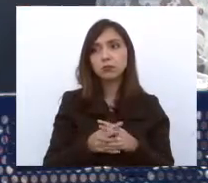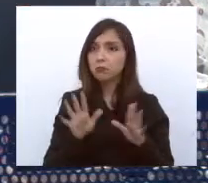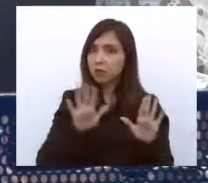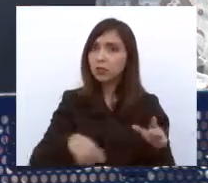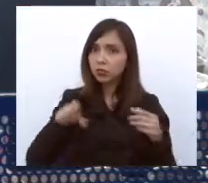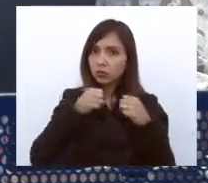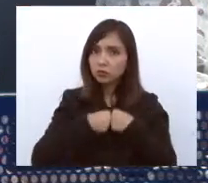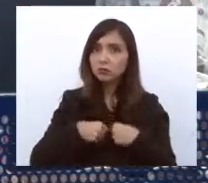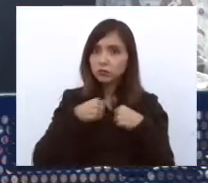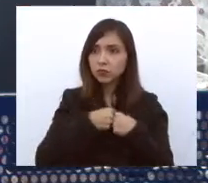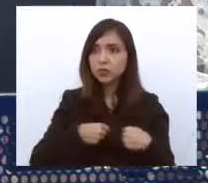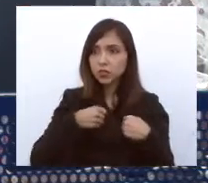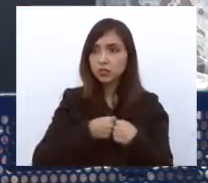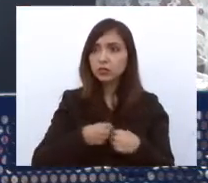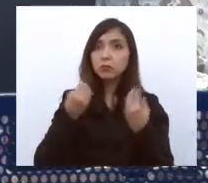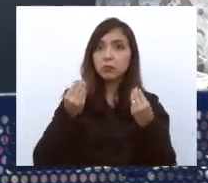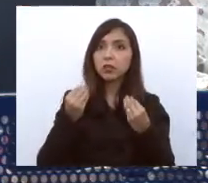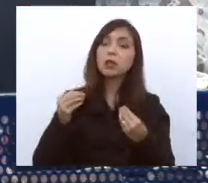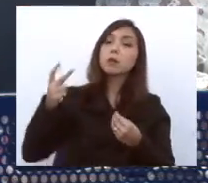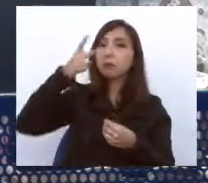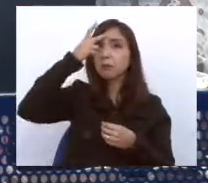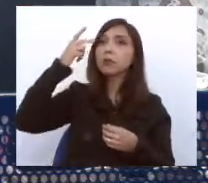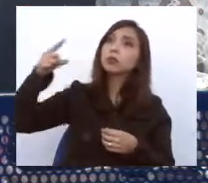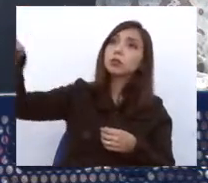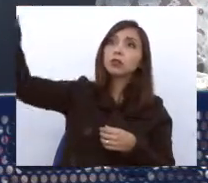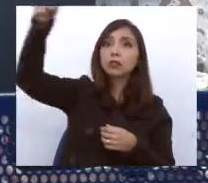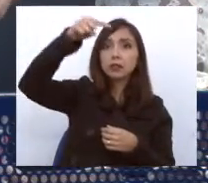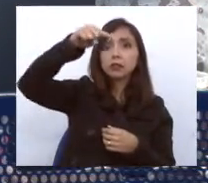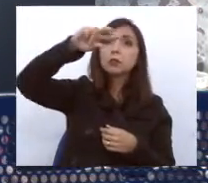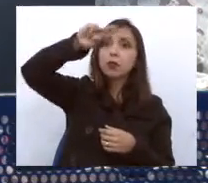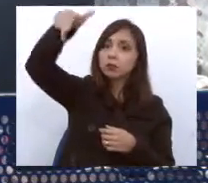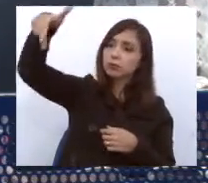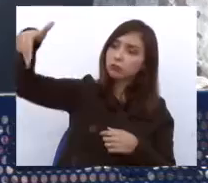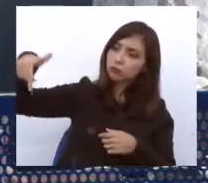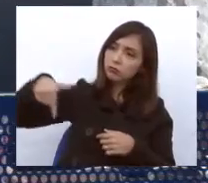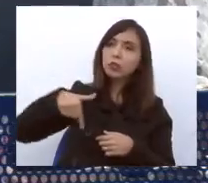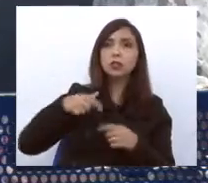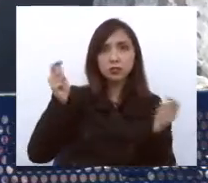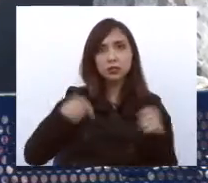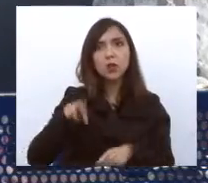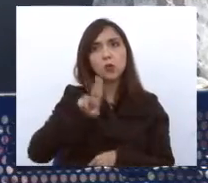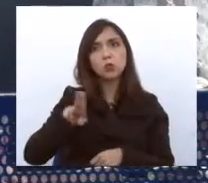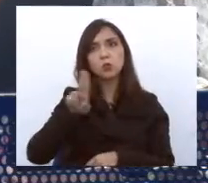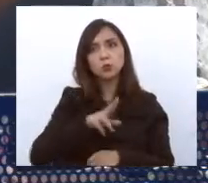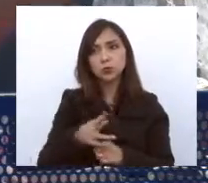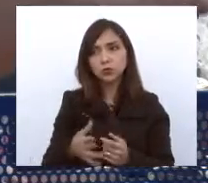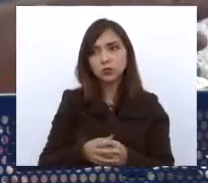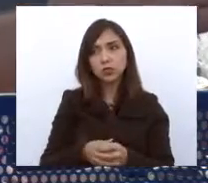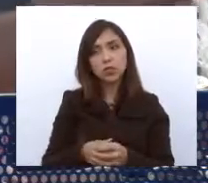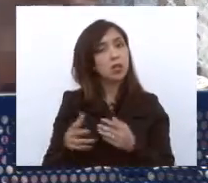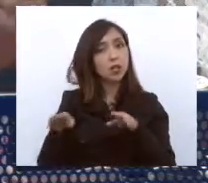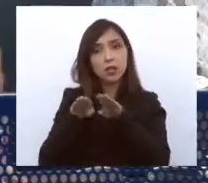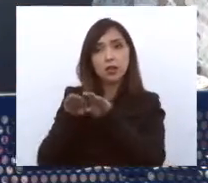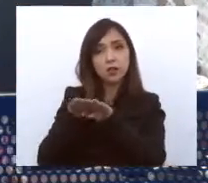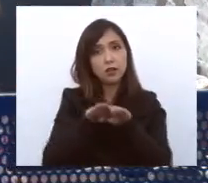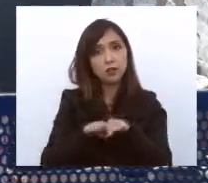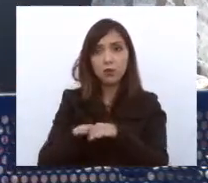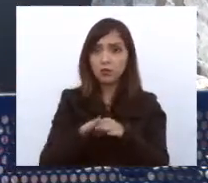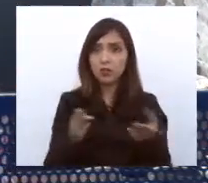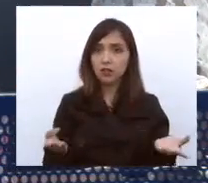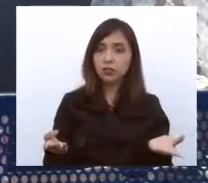que batalhar que as pessoas que estejam lá em cima possam descer por ali e usar a tribuna. Qualquer cidadão. É isso que é igualdade, é